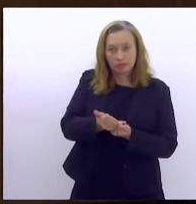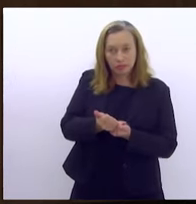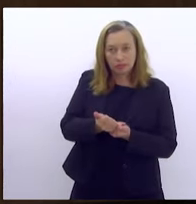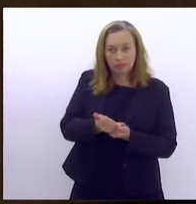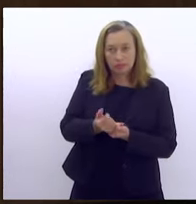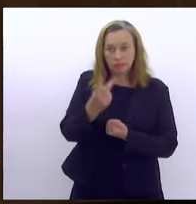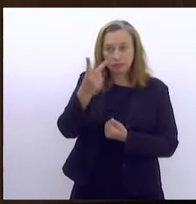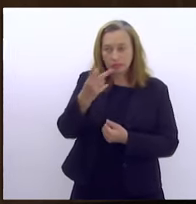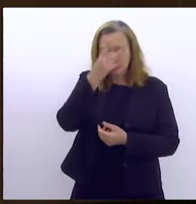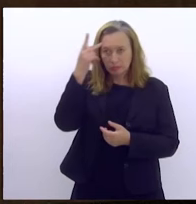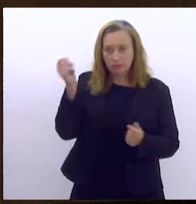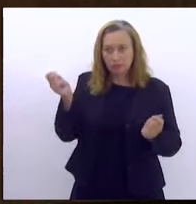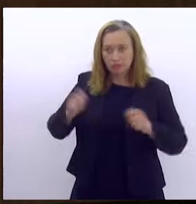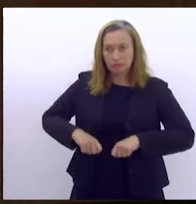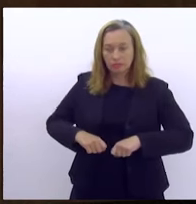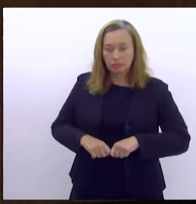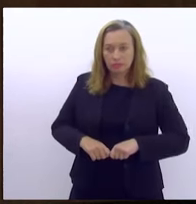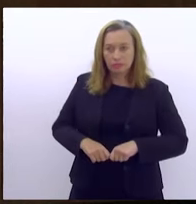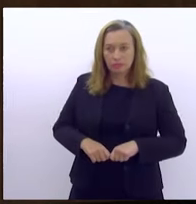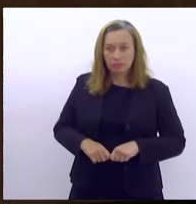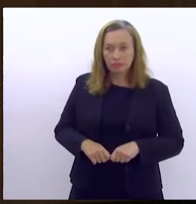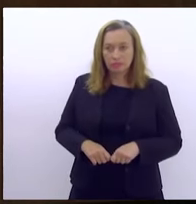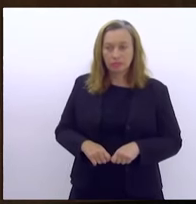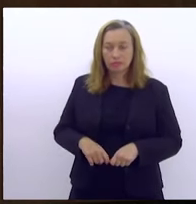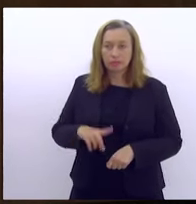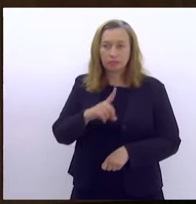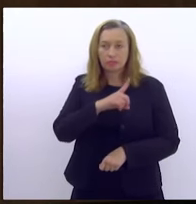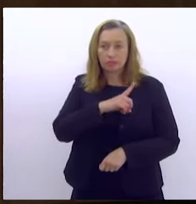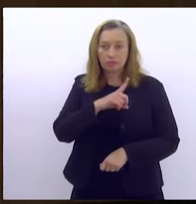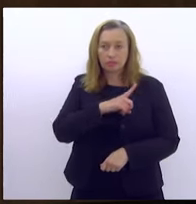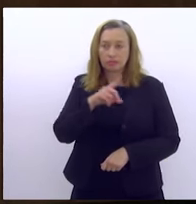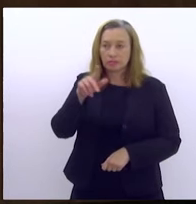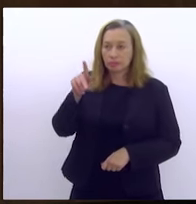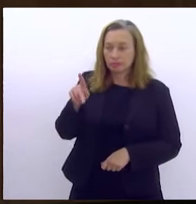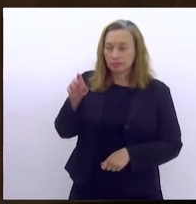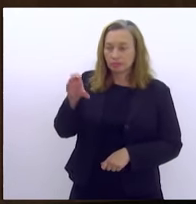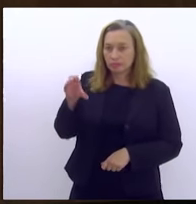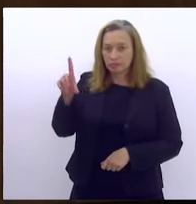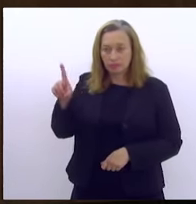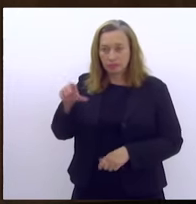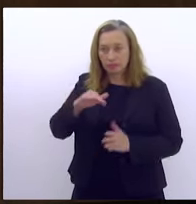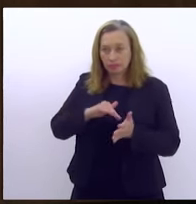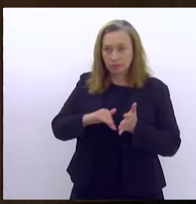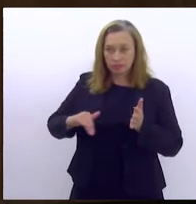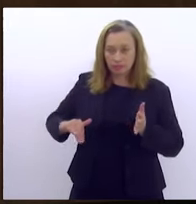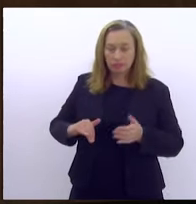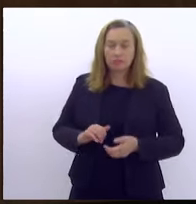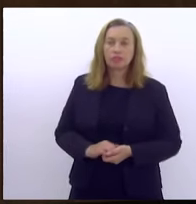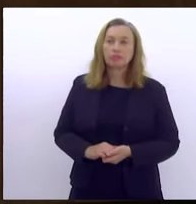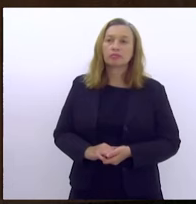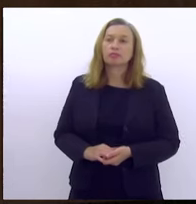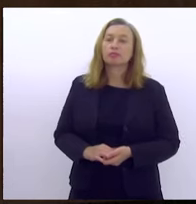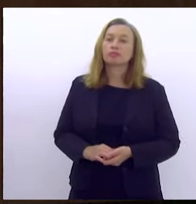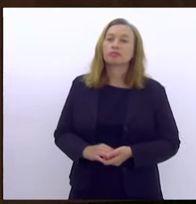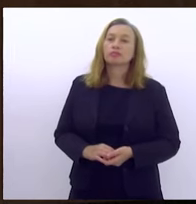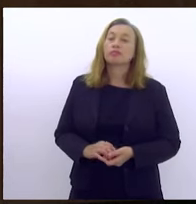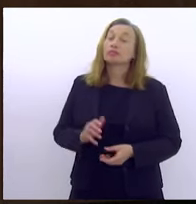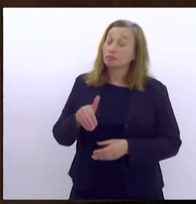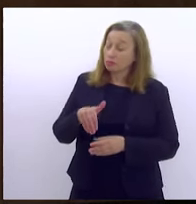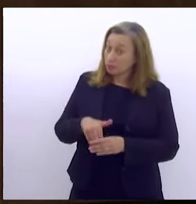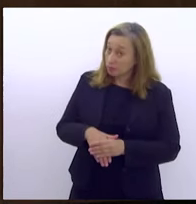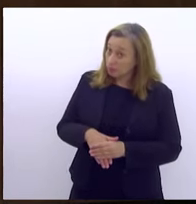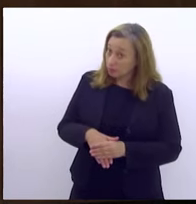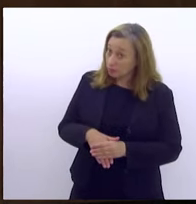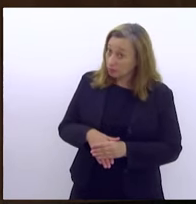e capacitados. É tirado DECRADES/PCD, tirar o PCD. Assim posto, estou votando